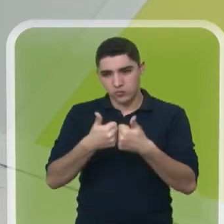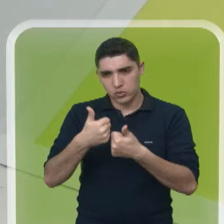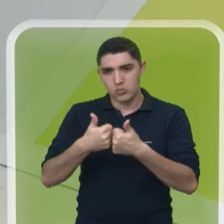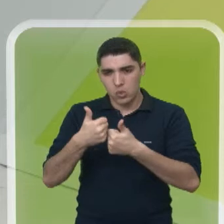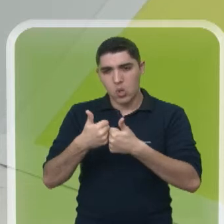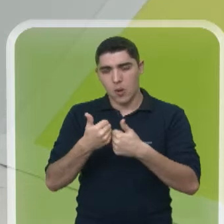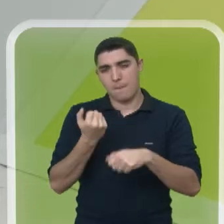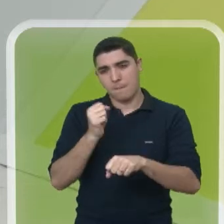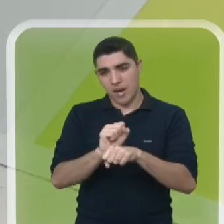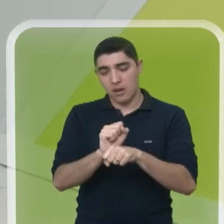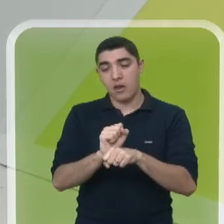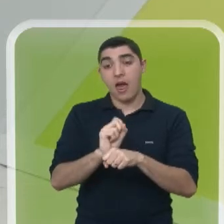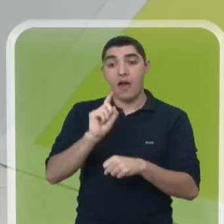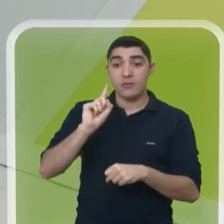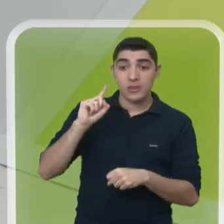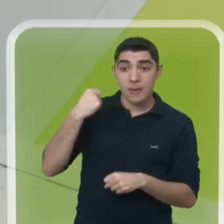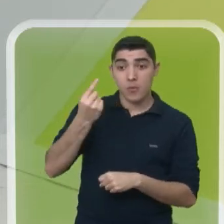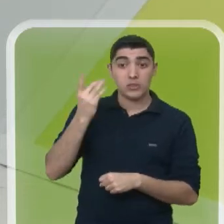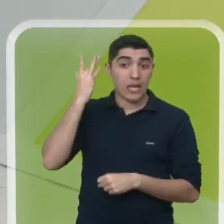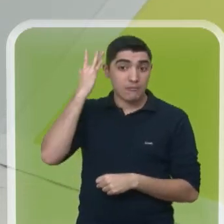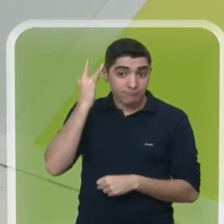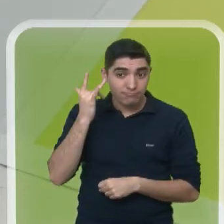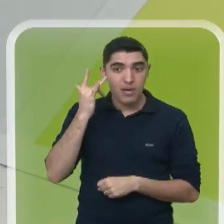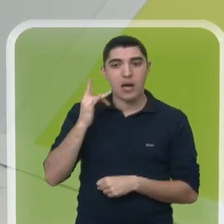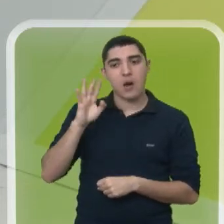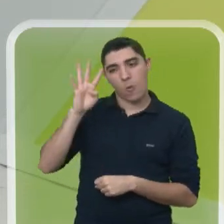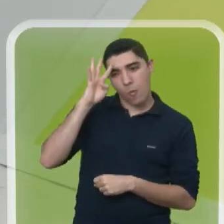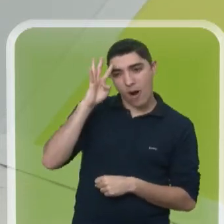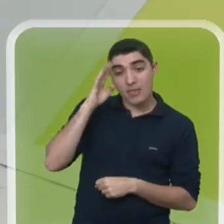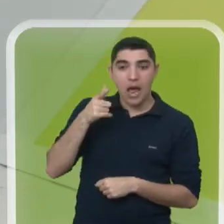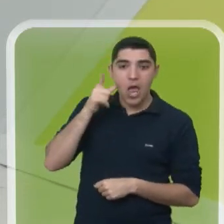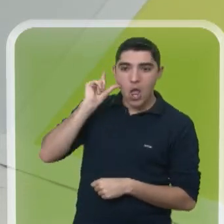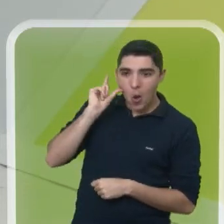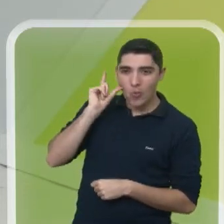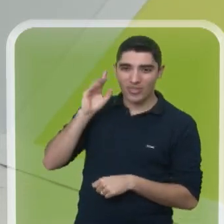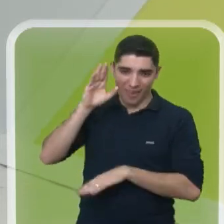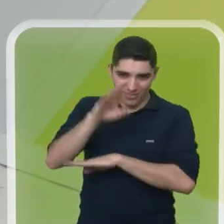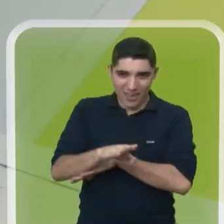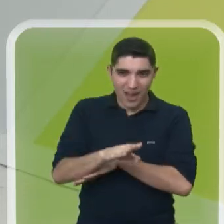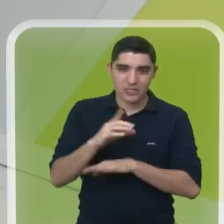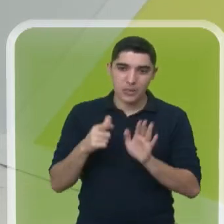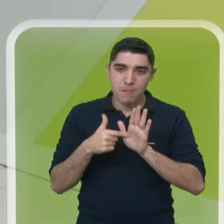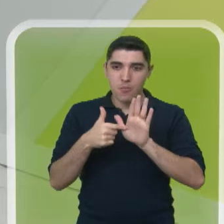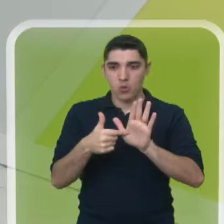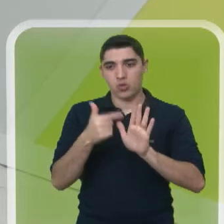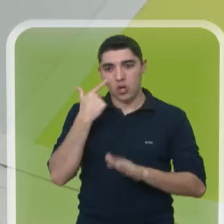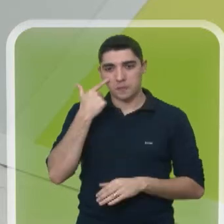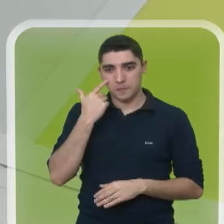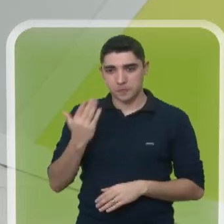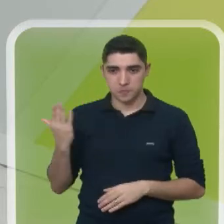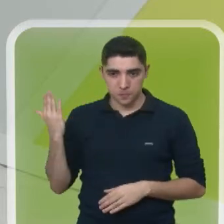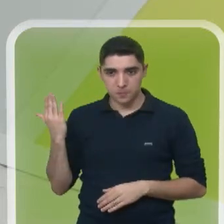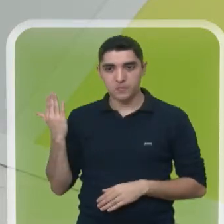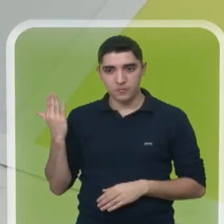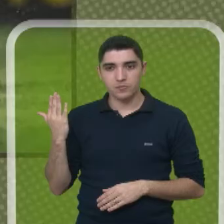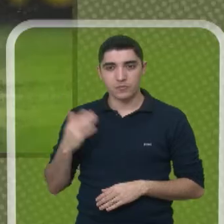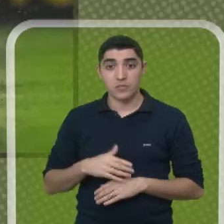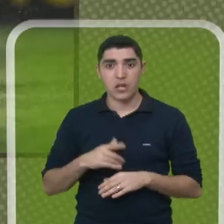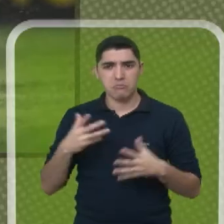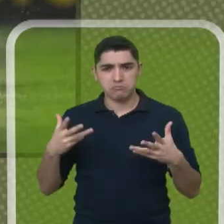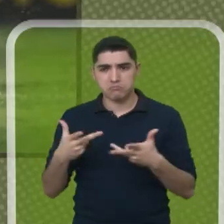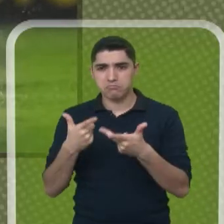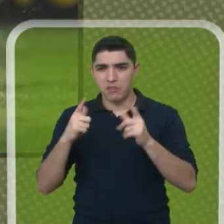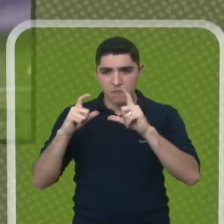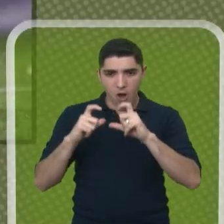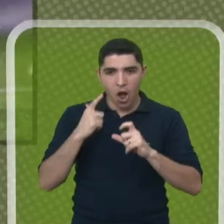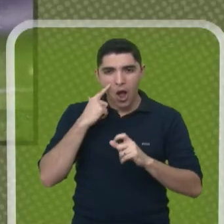interromper a partida, e ela voltou a ser disputada ontem à tarde. Você está vendo aí imagens do jogo do Rodrigo Gazanel, aliás, belas imagens. Você está vendo ali, ó,